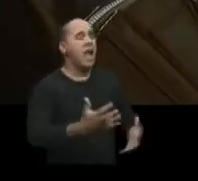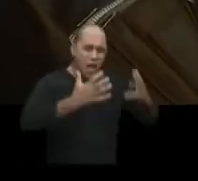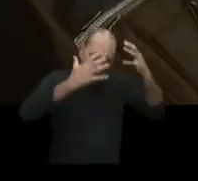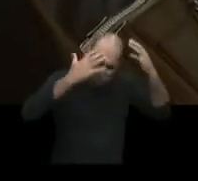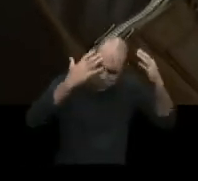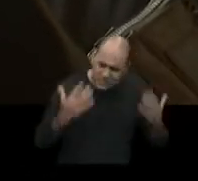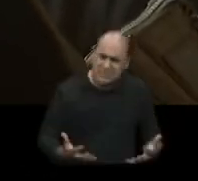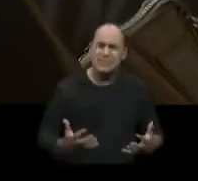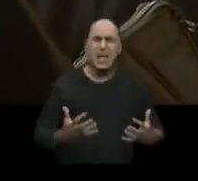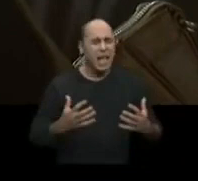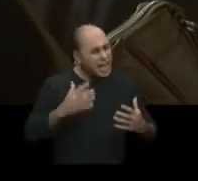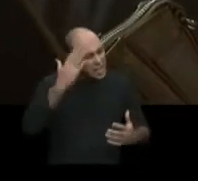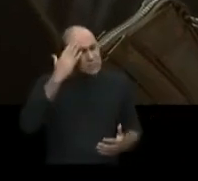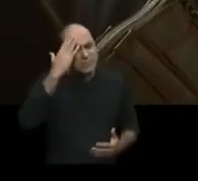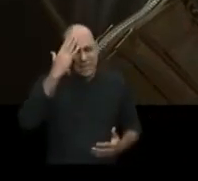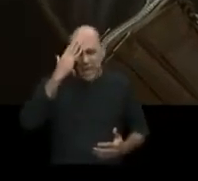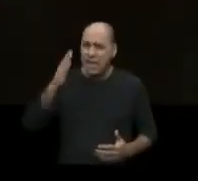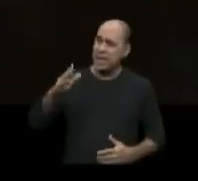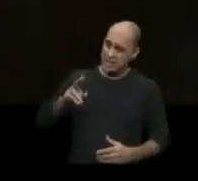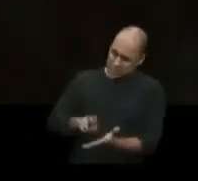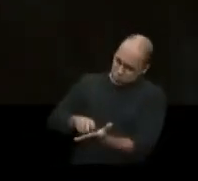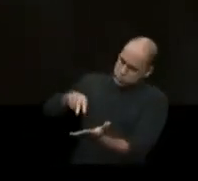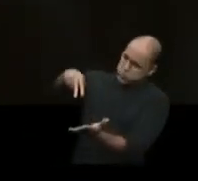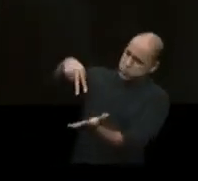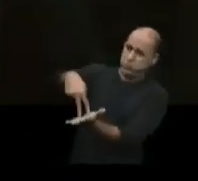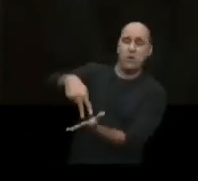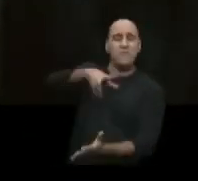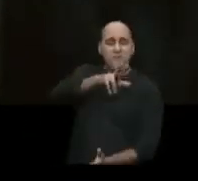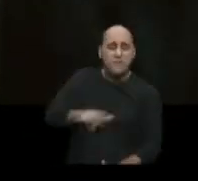ser exatamente como ele era antes do AVC.